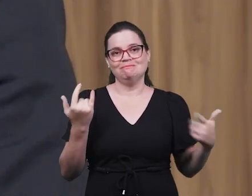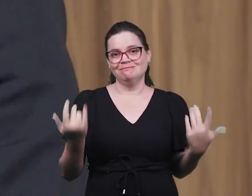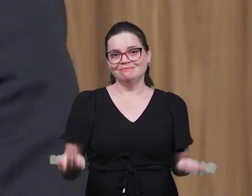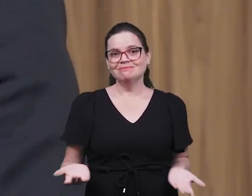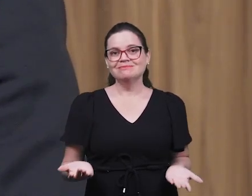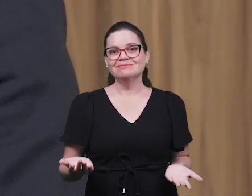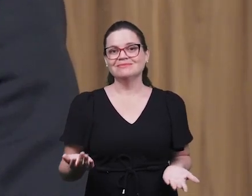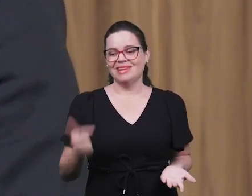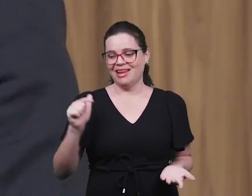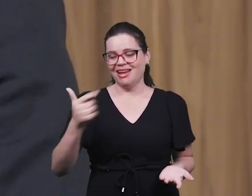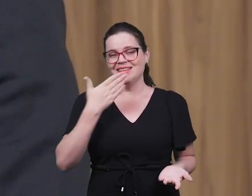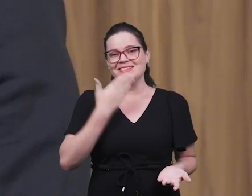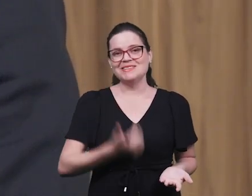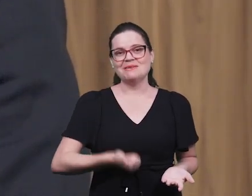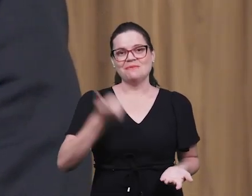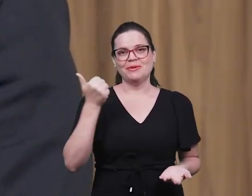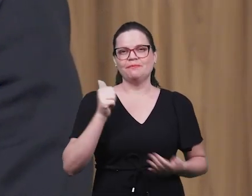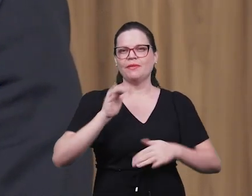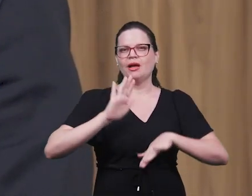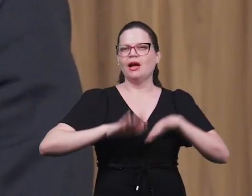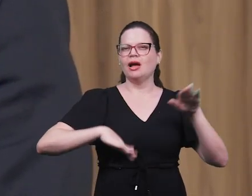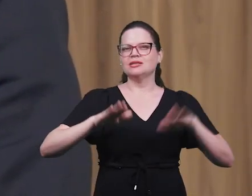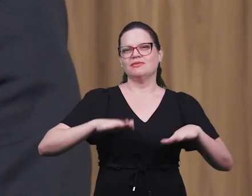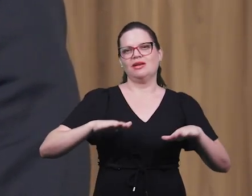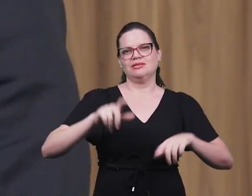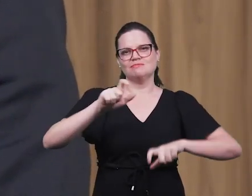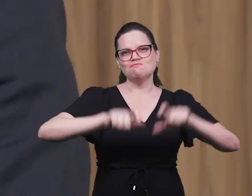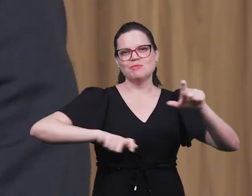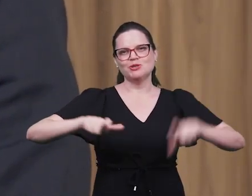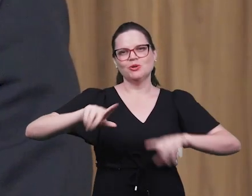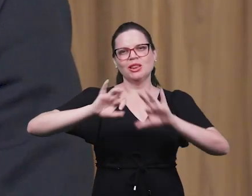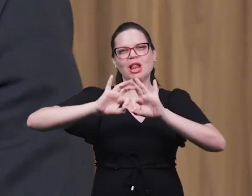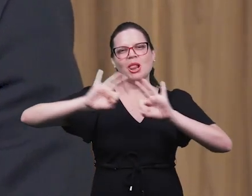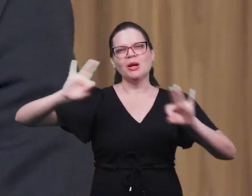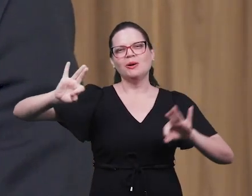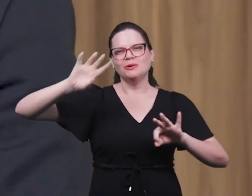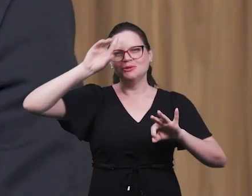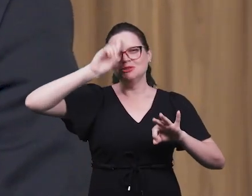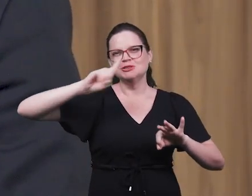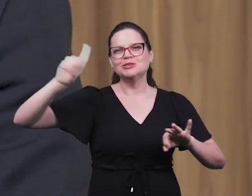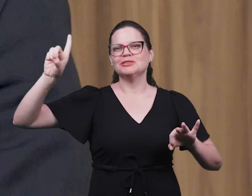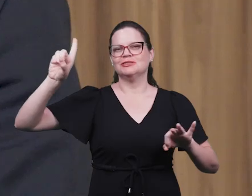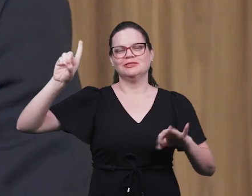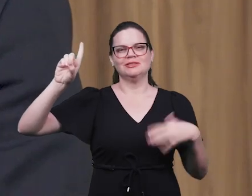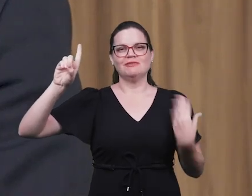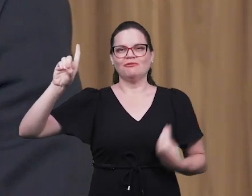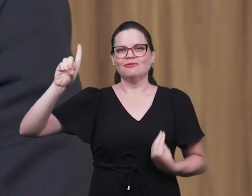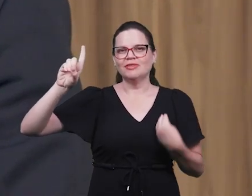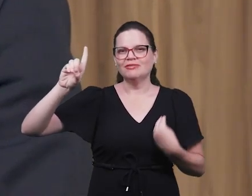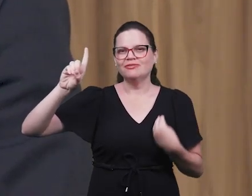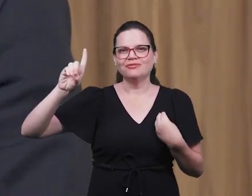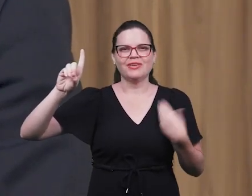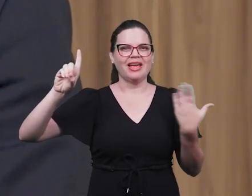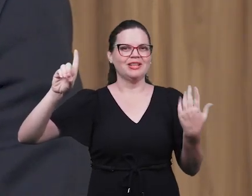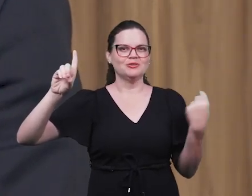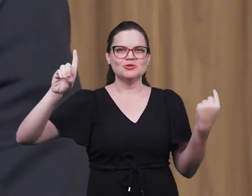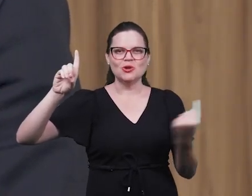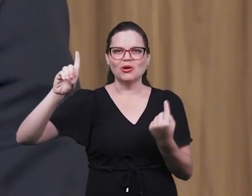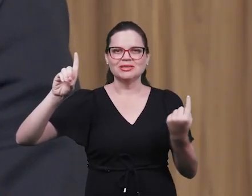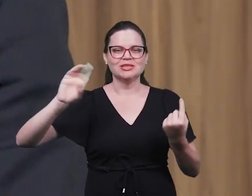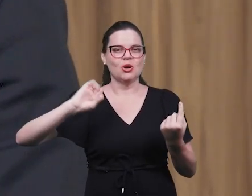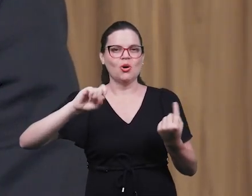vezes, o homem ele está longe de Deus, ele está vivendo dissolutamente, ele está muitas